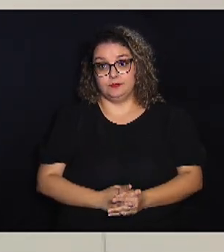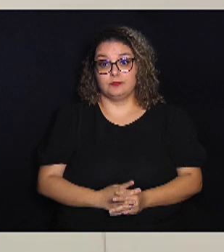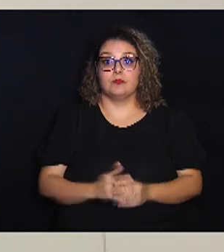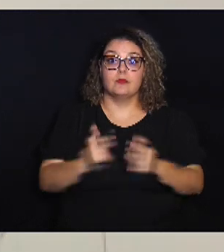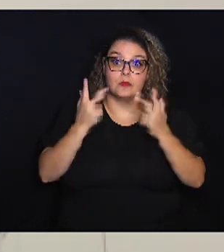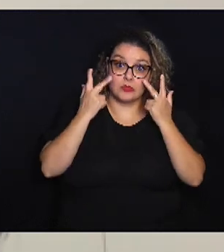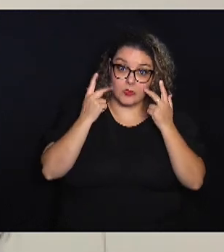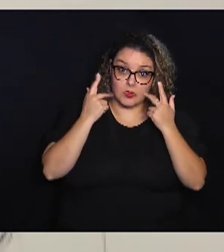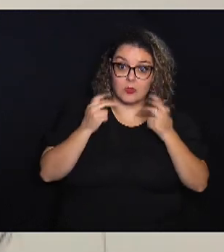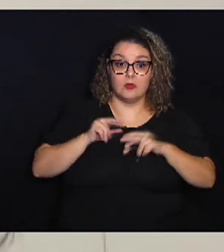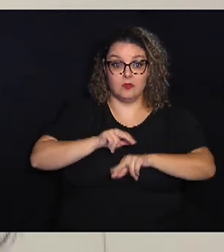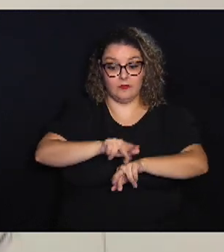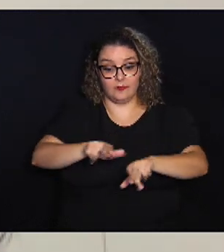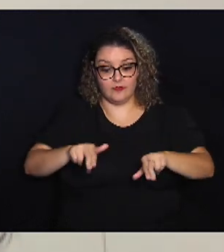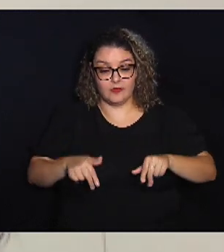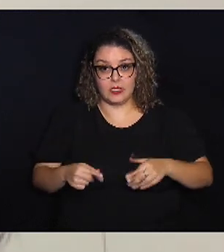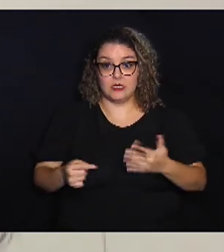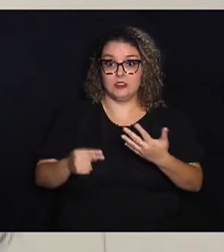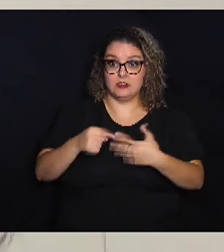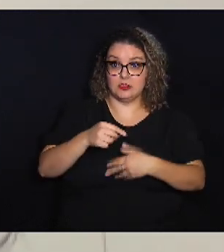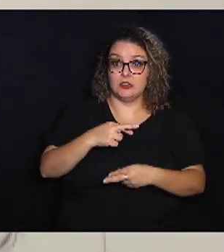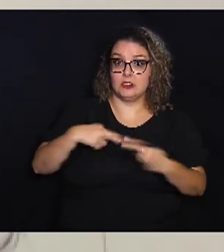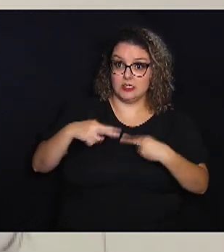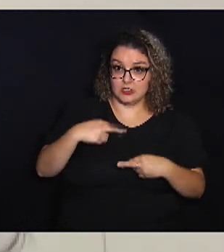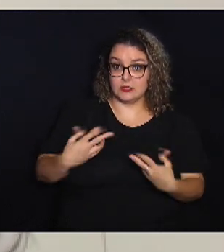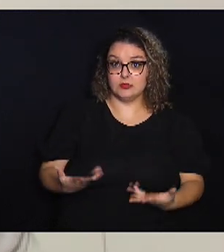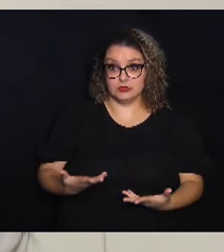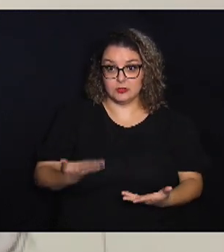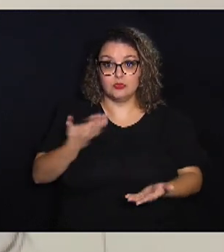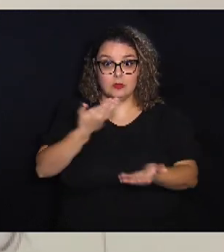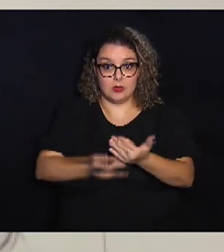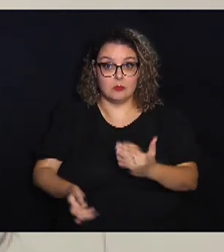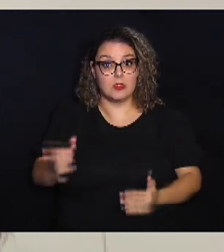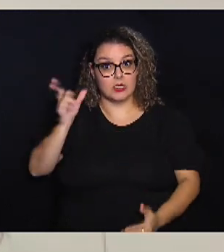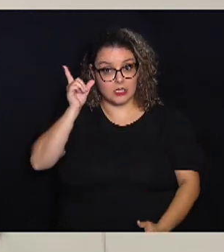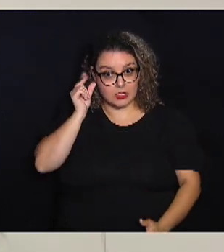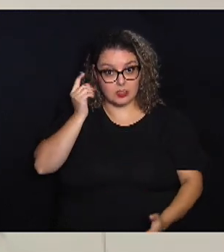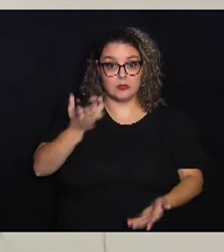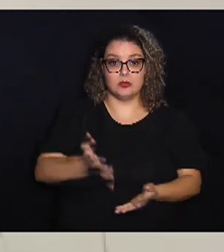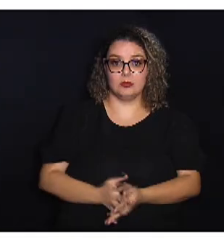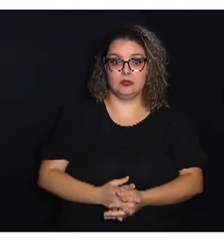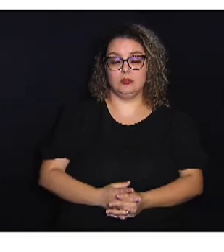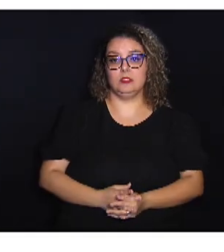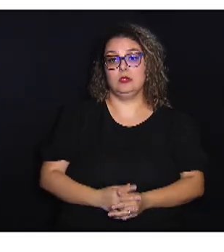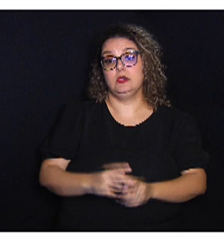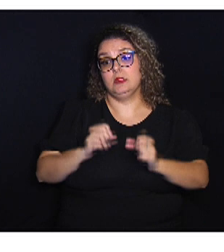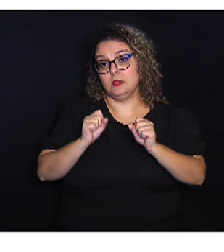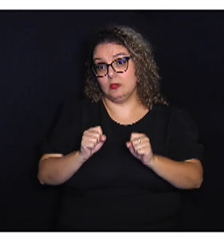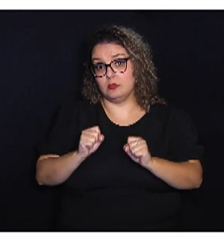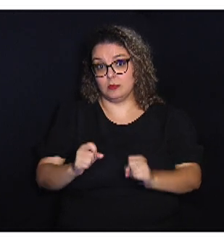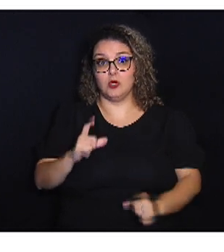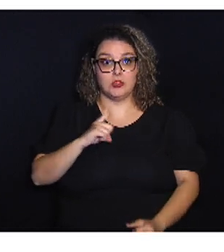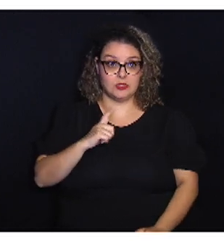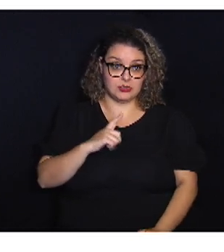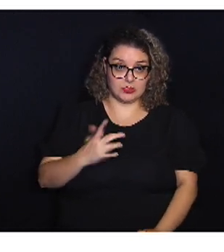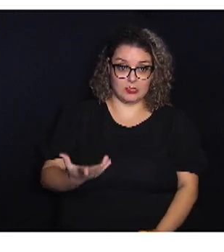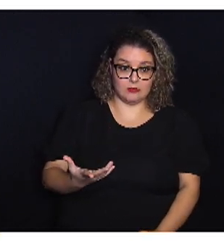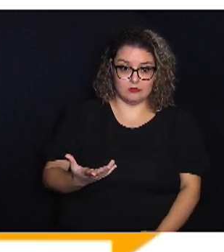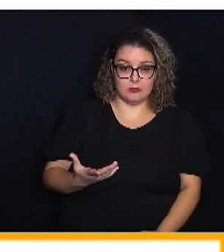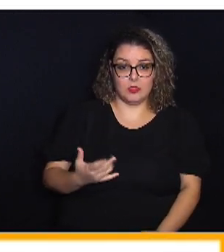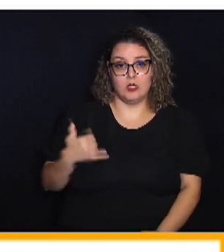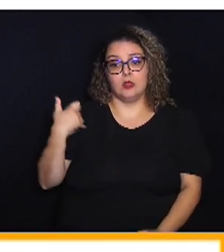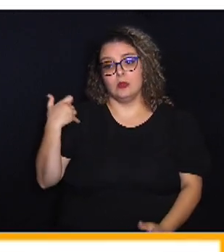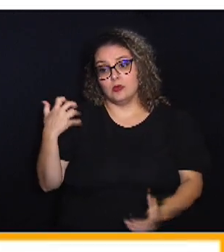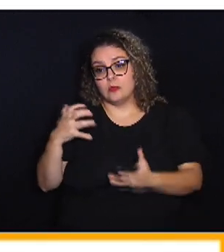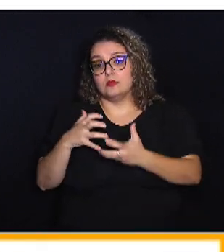Geralmente são diversos fatores associados numa perda auditiva, né? Então, ela pode ser causada pelo